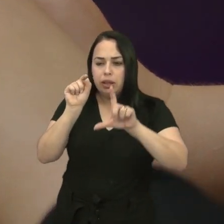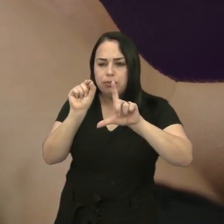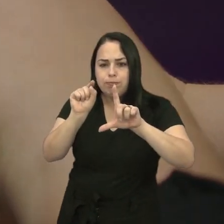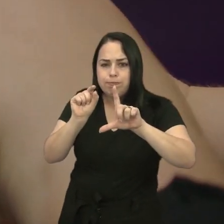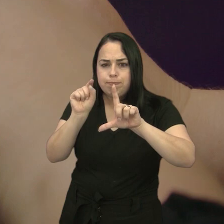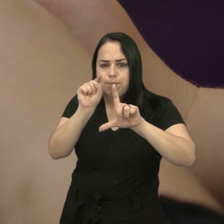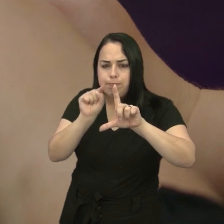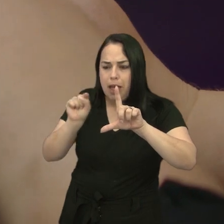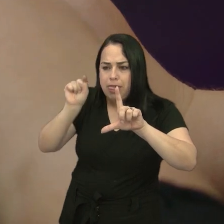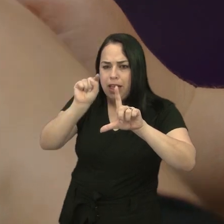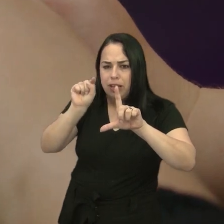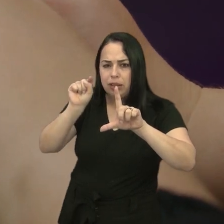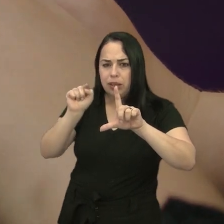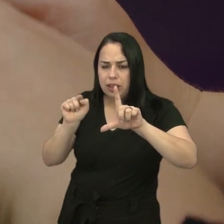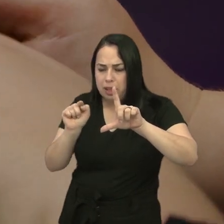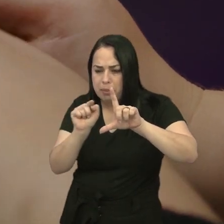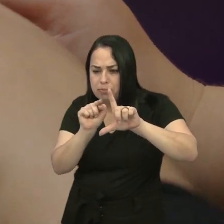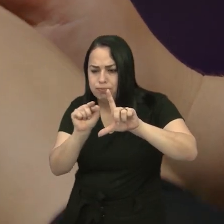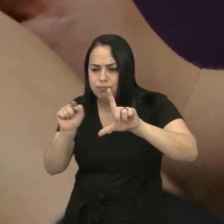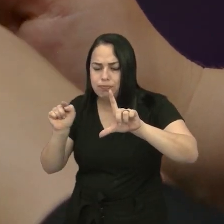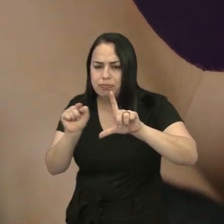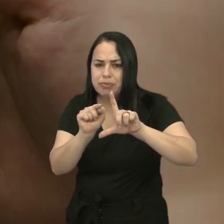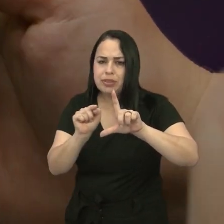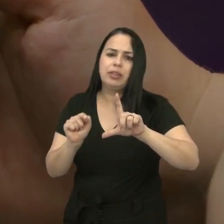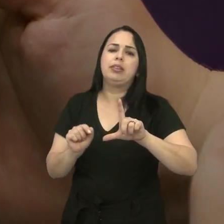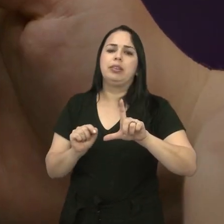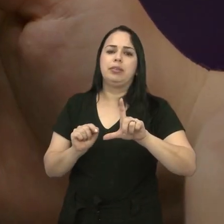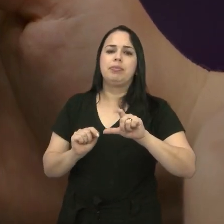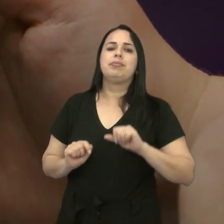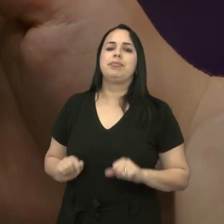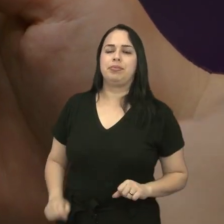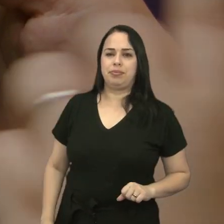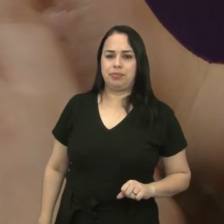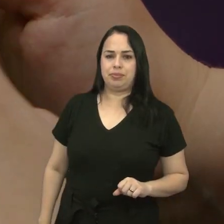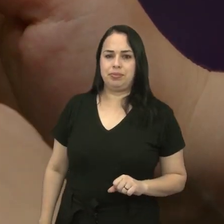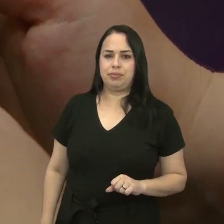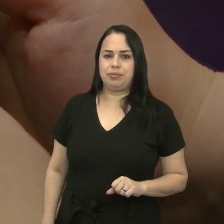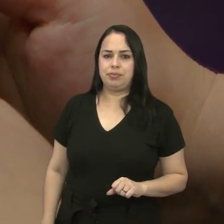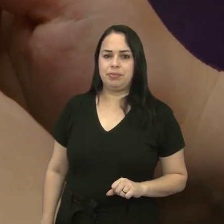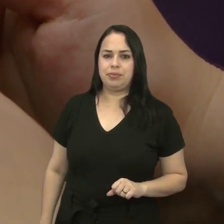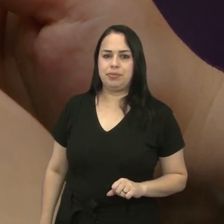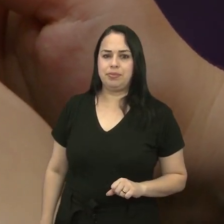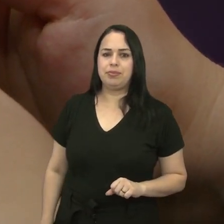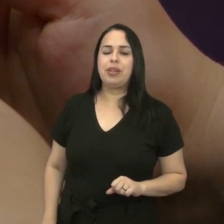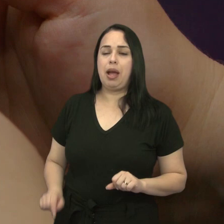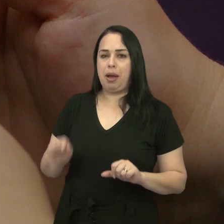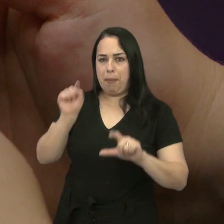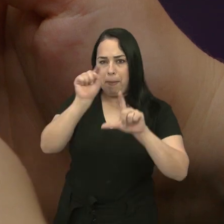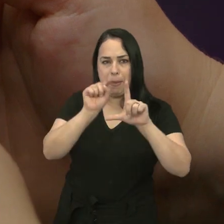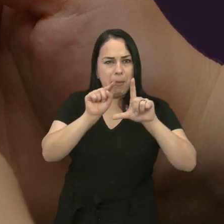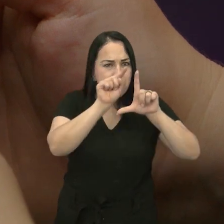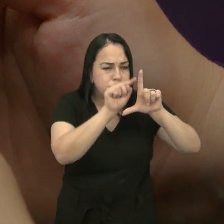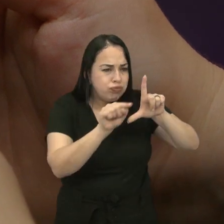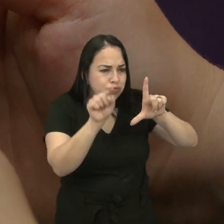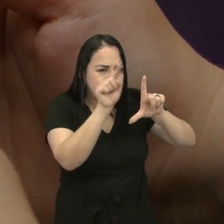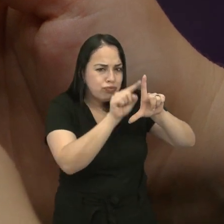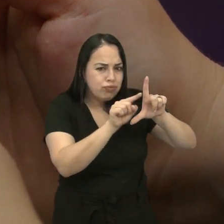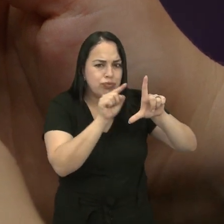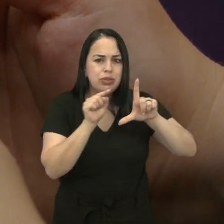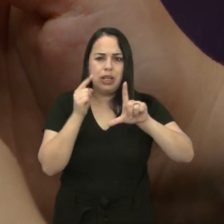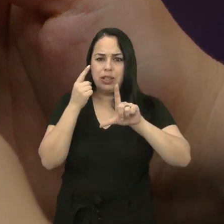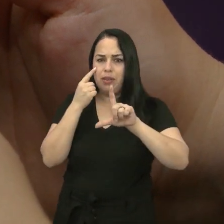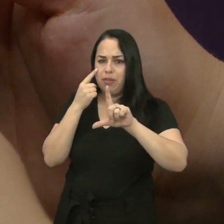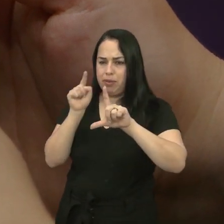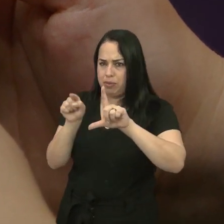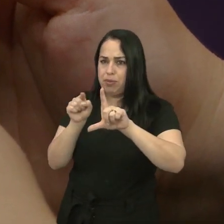clico, aparece um círculo e aqui embaixo uma régua. Clica de novo, Perfeito. Por favor. Aqui. Aí. Ah, você clicou aí, em mim e apareceu uma bolinha. E aí eu posso puxar para cá, tá vendo